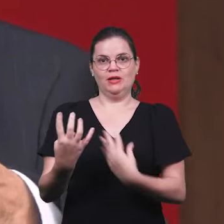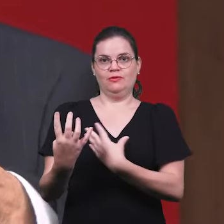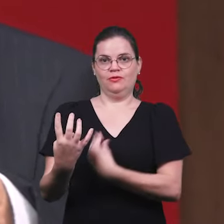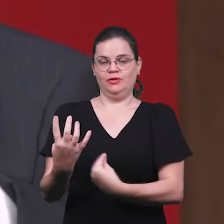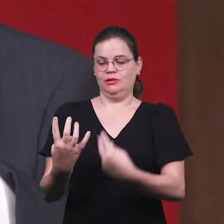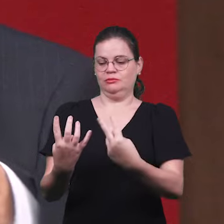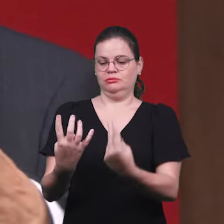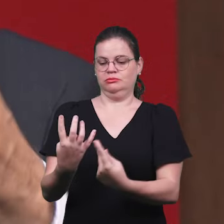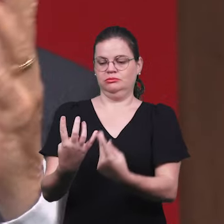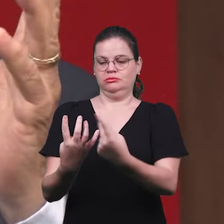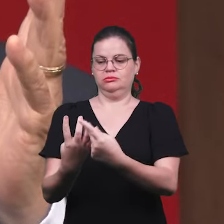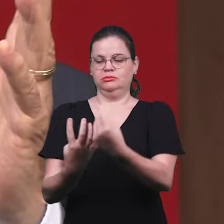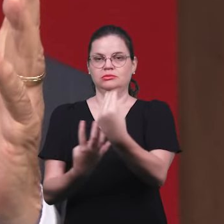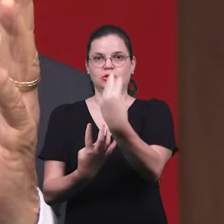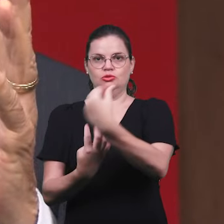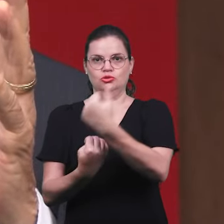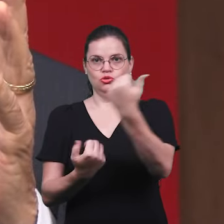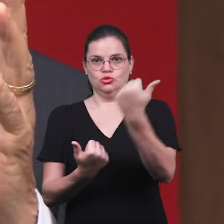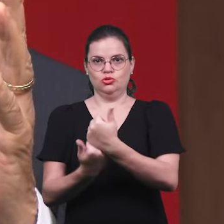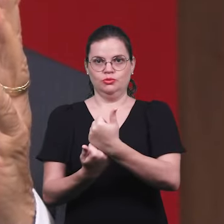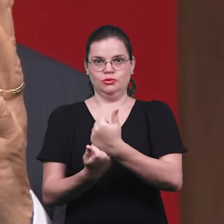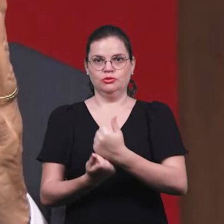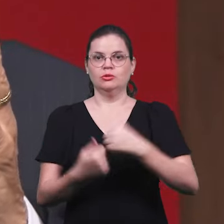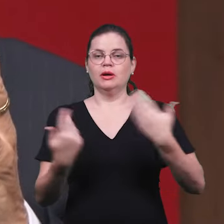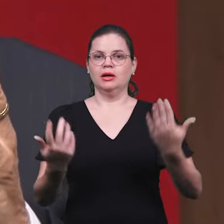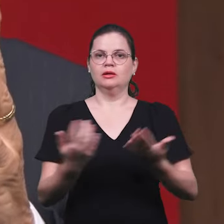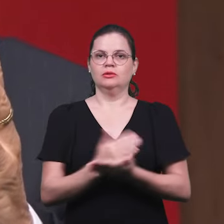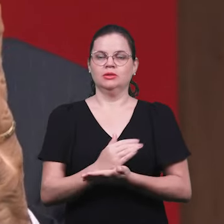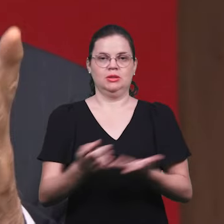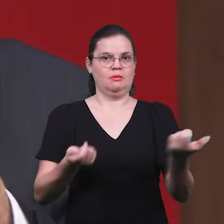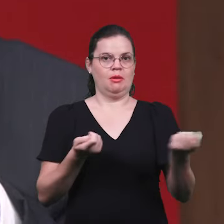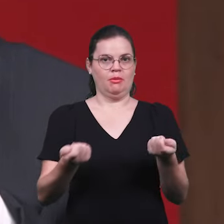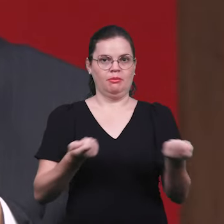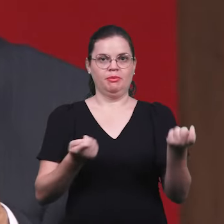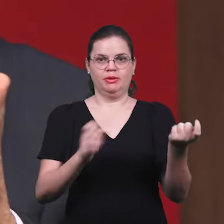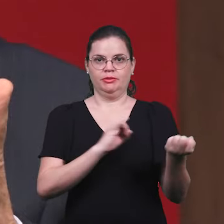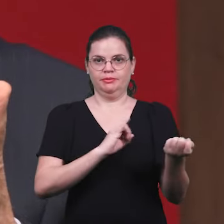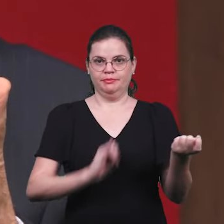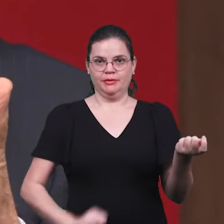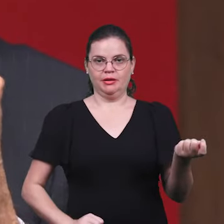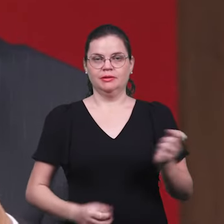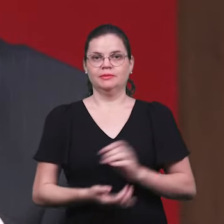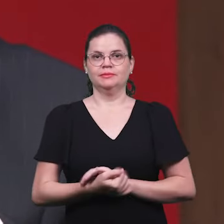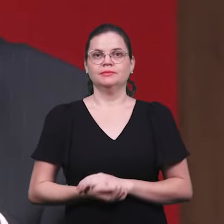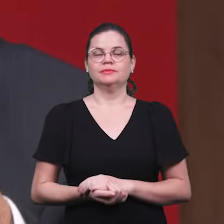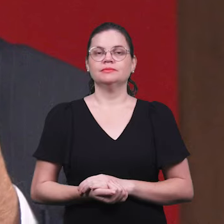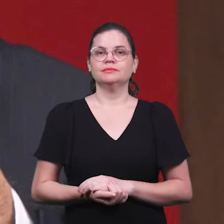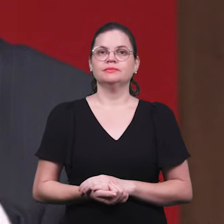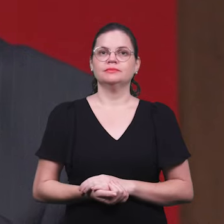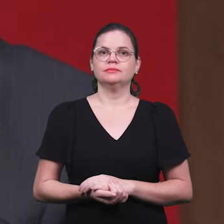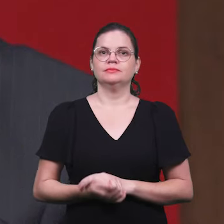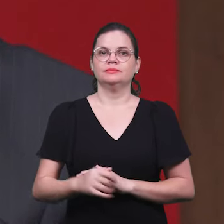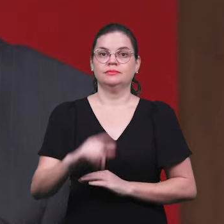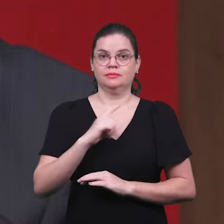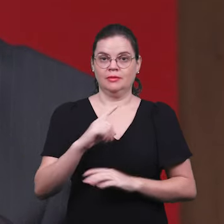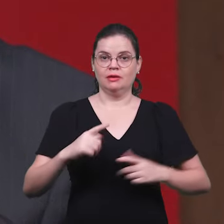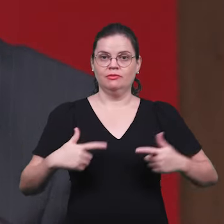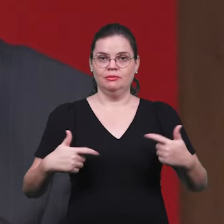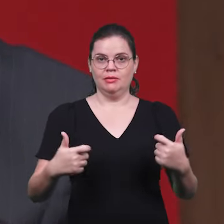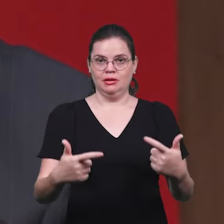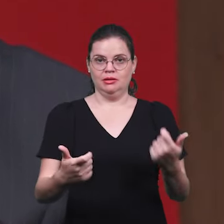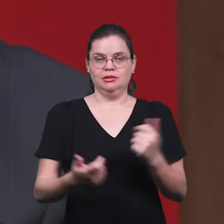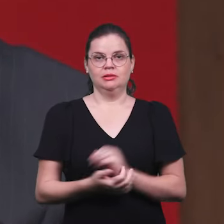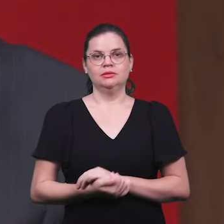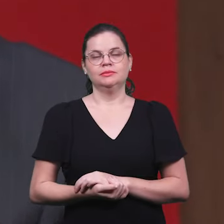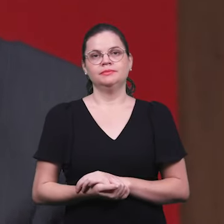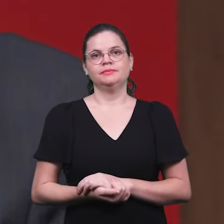o império polarizou com os 2, não é? E houve uma guerra, aí um fator importante,